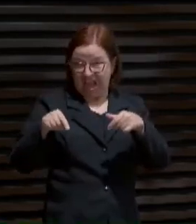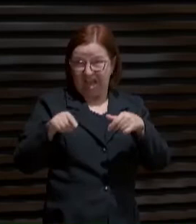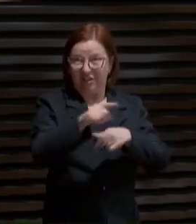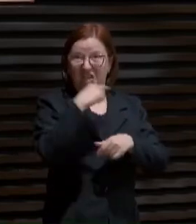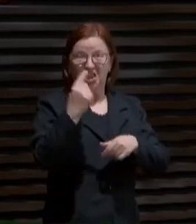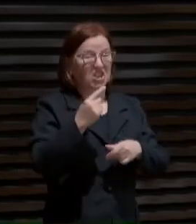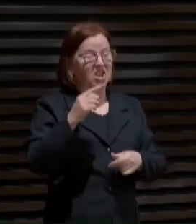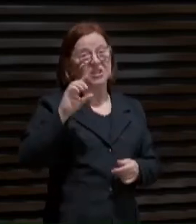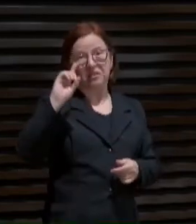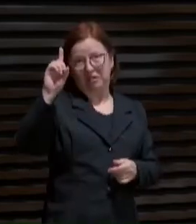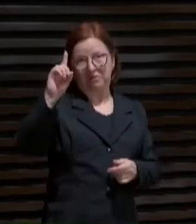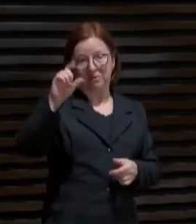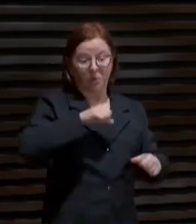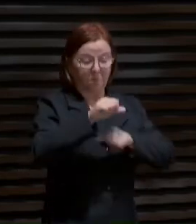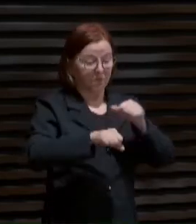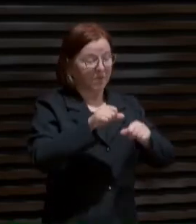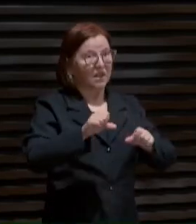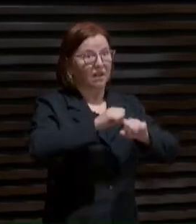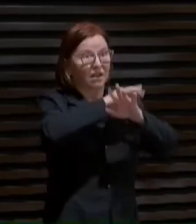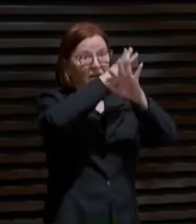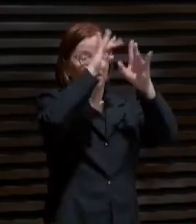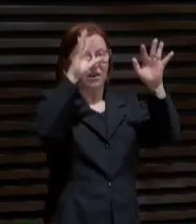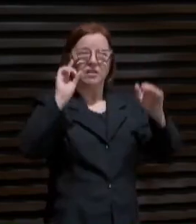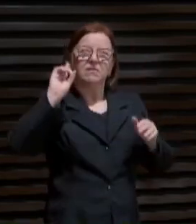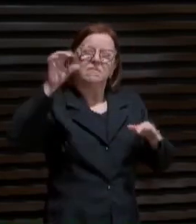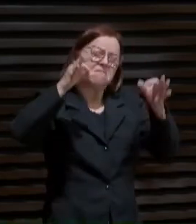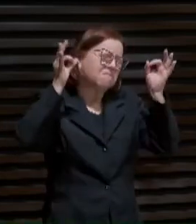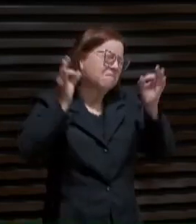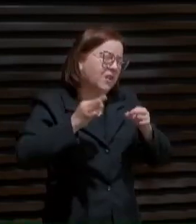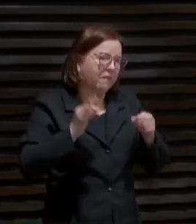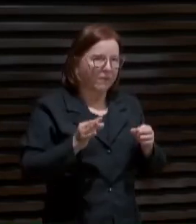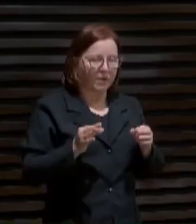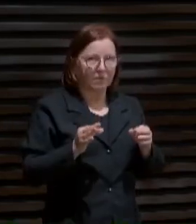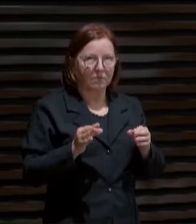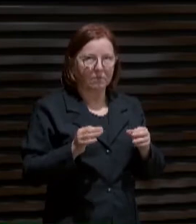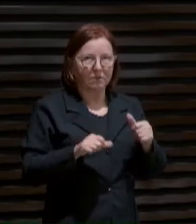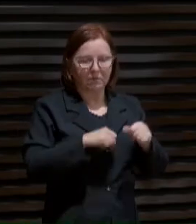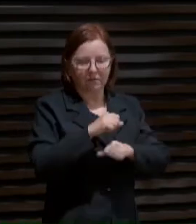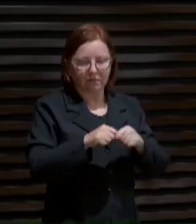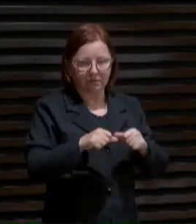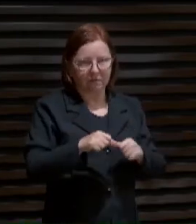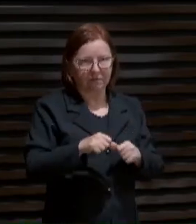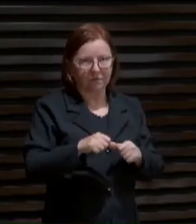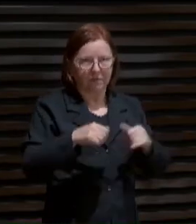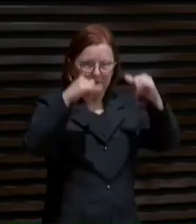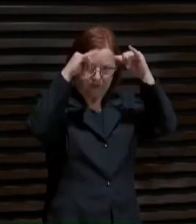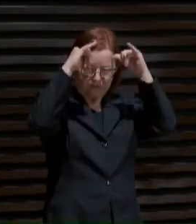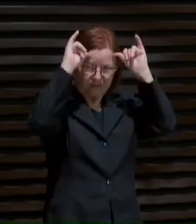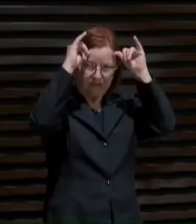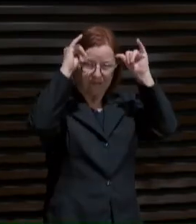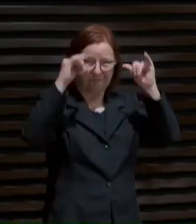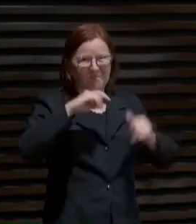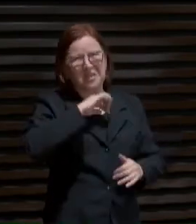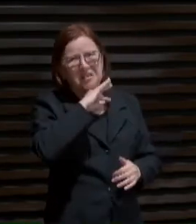incorruptível e transformar em semelhança de animais e de quadrúpedes e de répteis Como